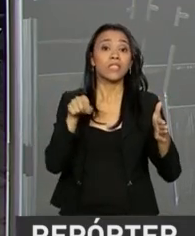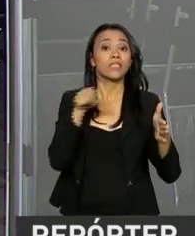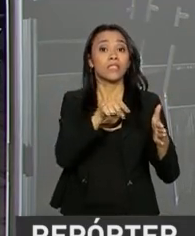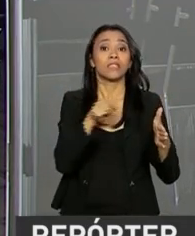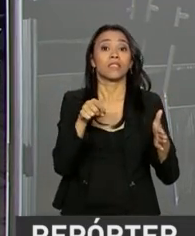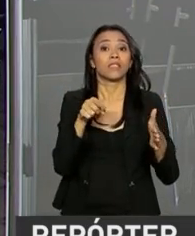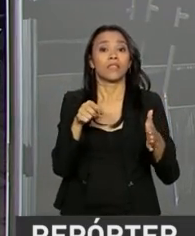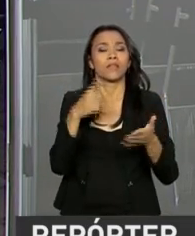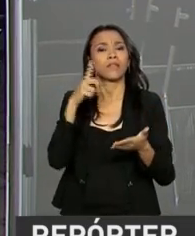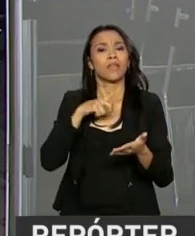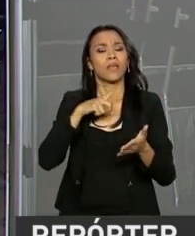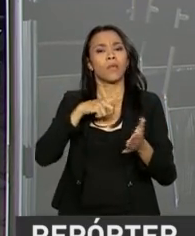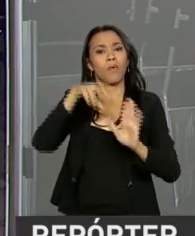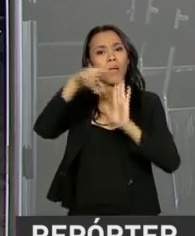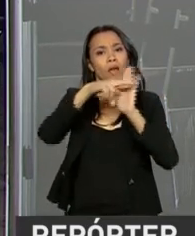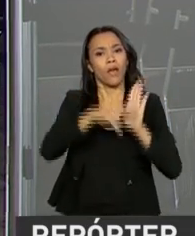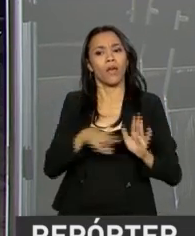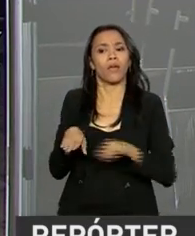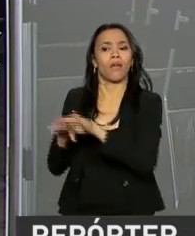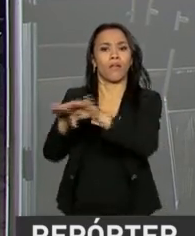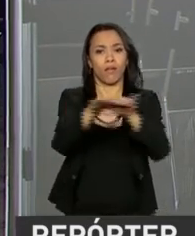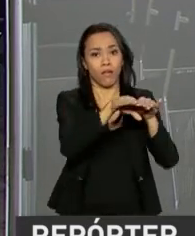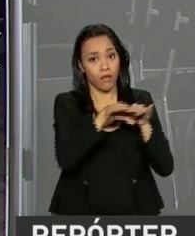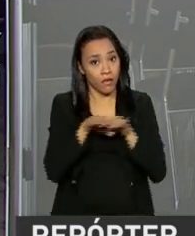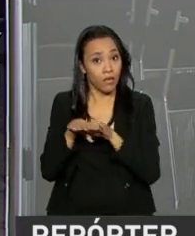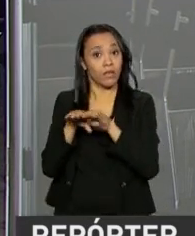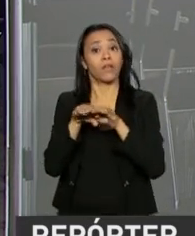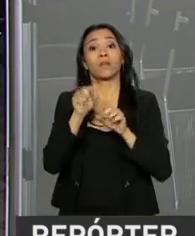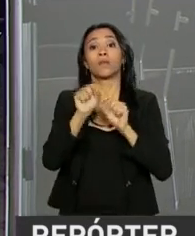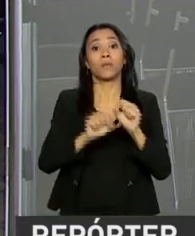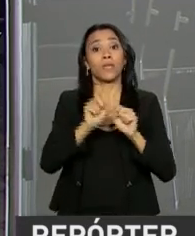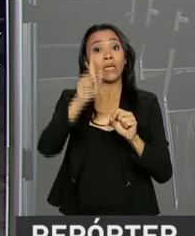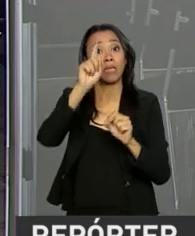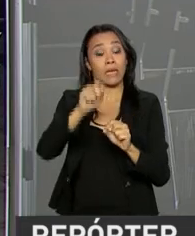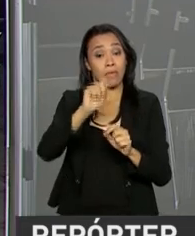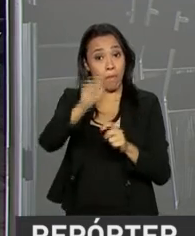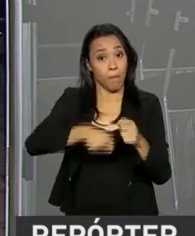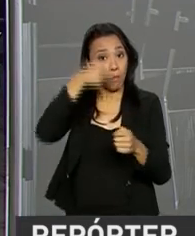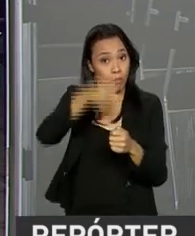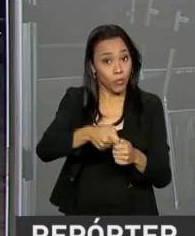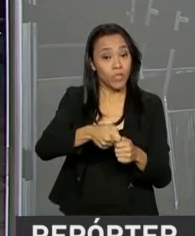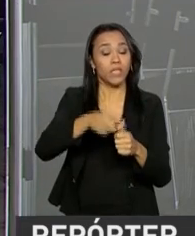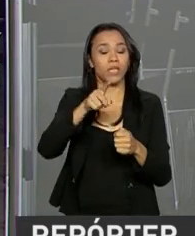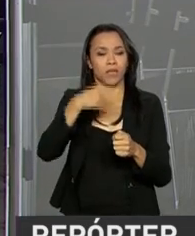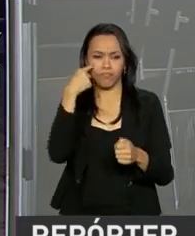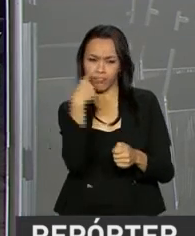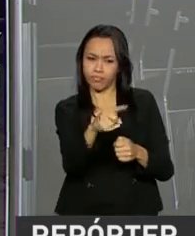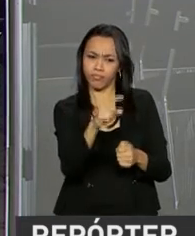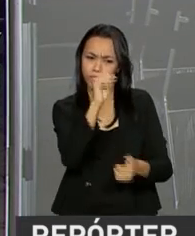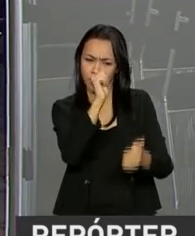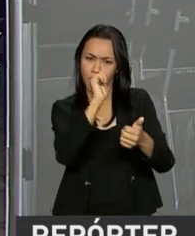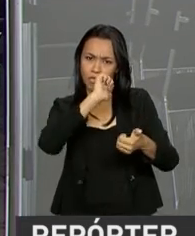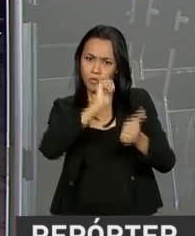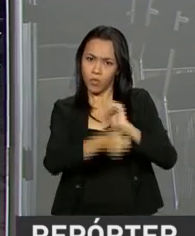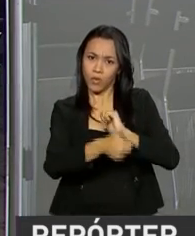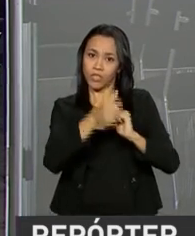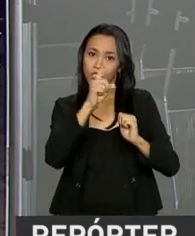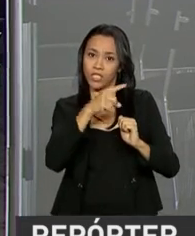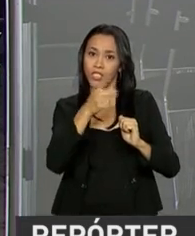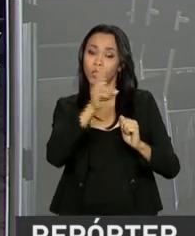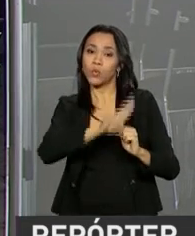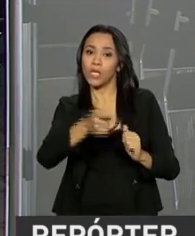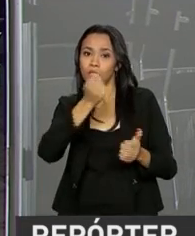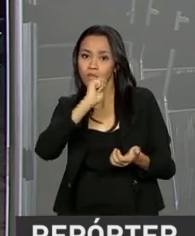uma padronização em termos de punições para atletas que forem pegos em testes anti dopping